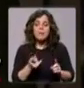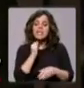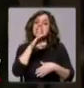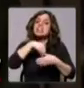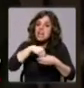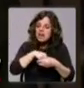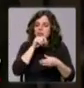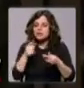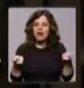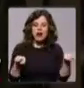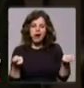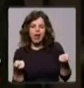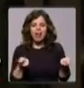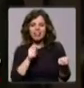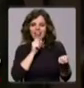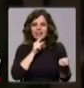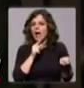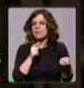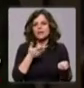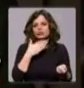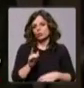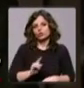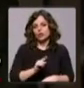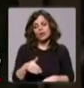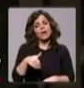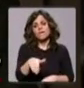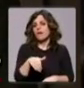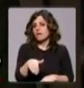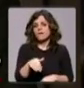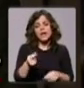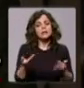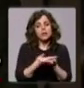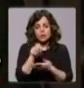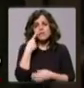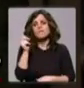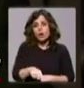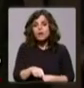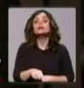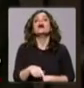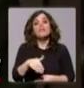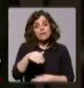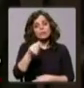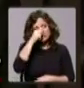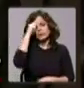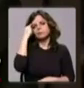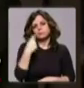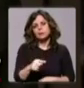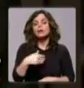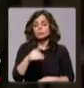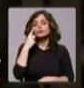margem de manobra, mas isso não chega mais cedo ou mais tarde, vão ter que vir à mesa das negociações e aí vai ser muito difícil e depois vamos saber até